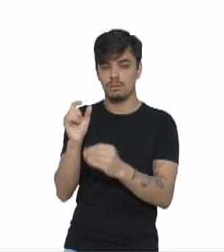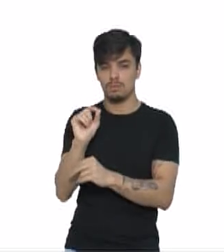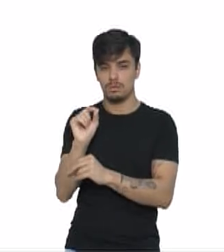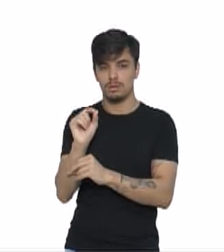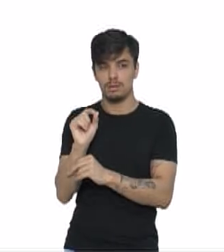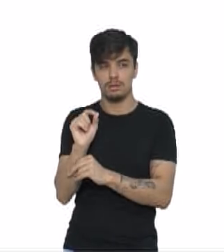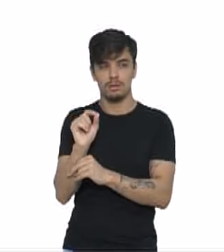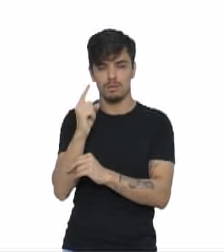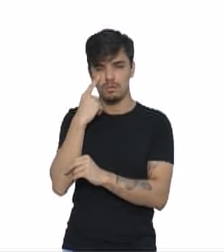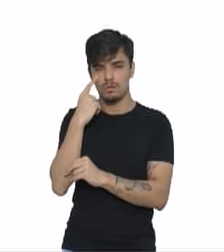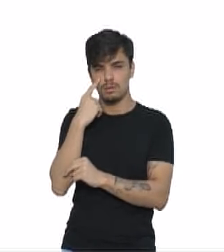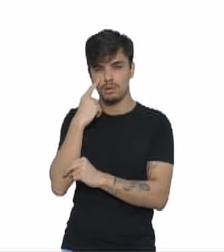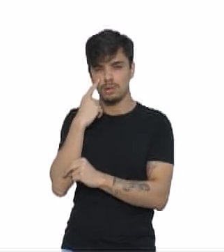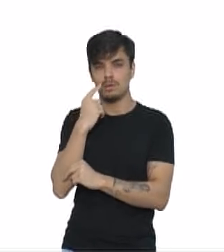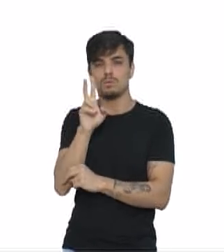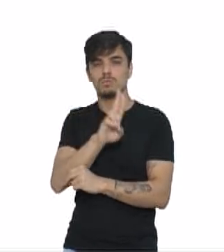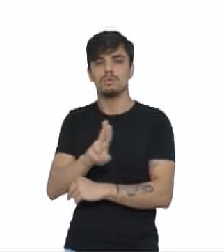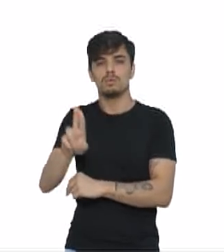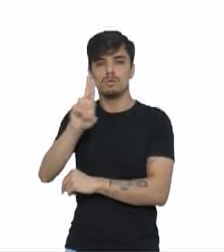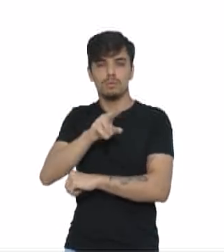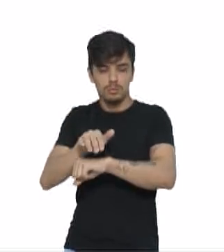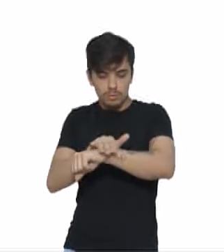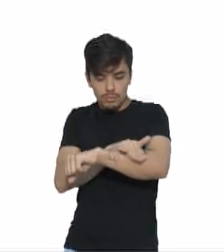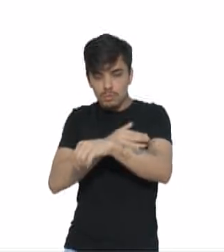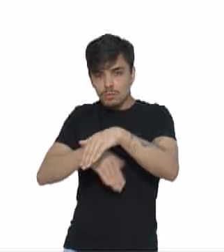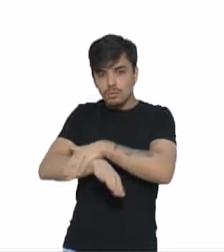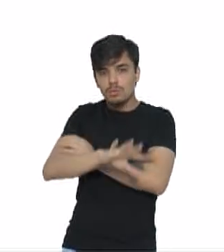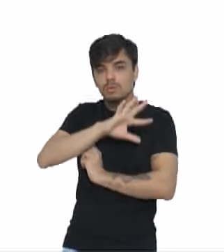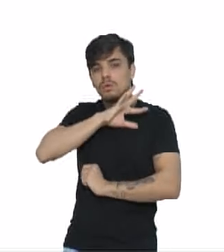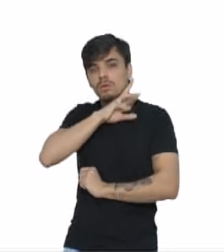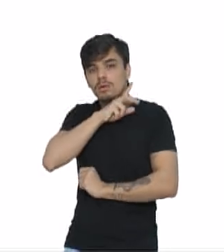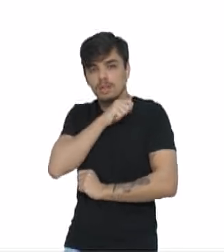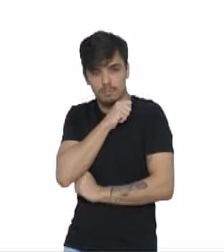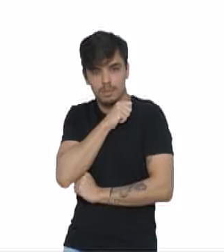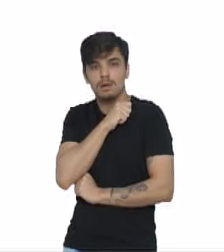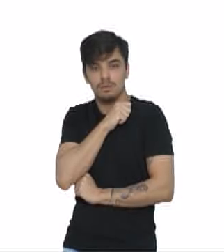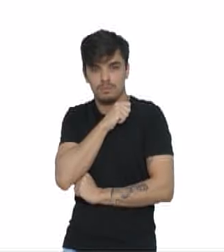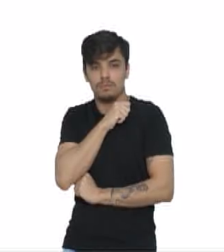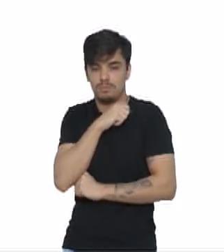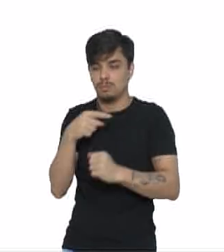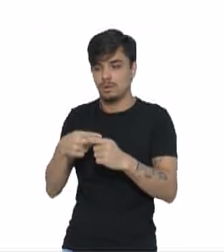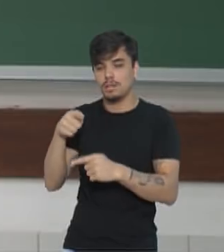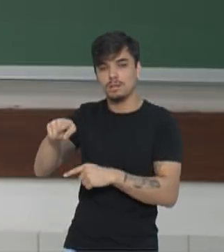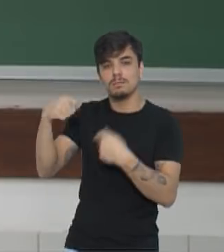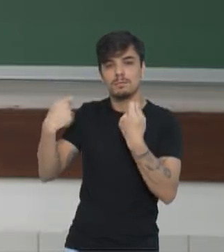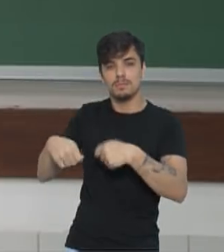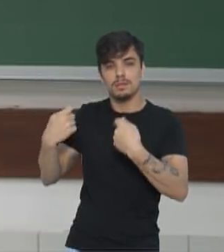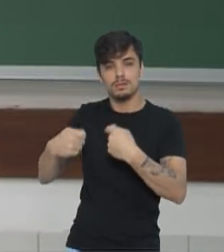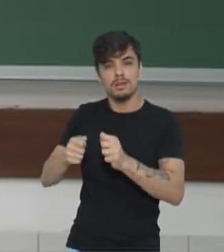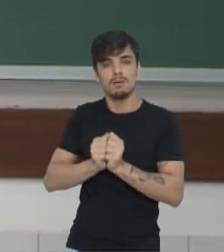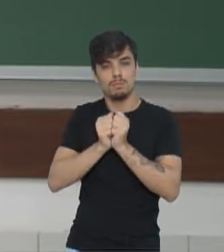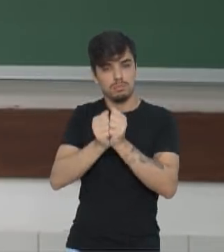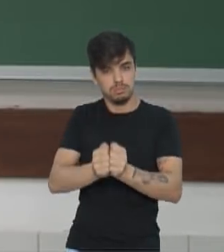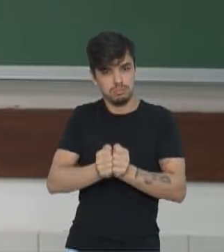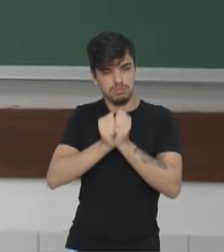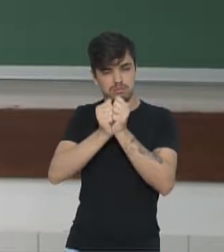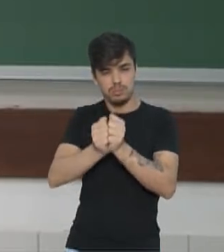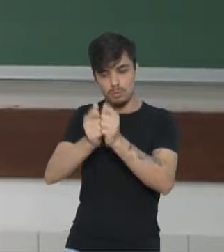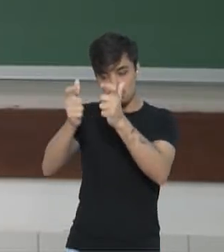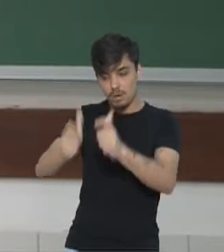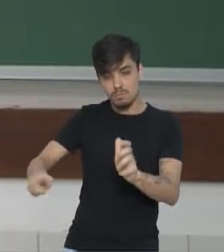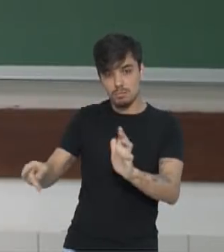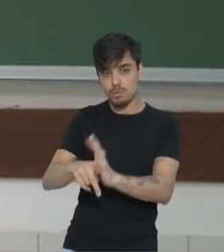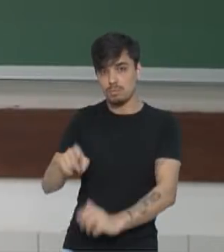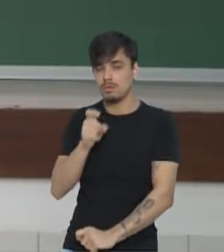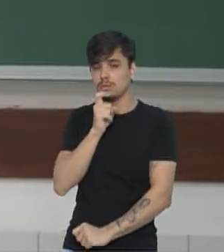pelo constante uso de peles de animais que precisam para conviver com o lugar tão frio